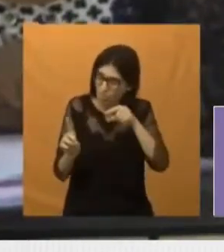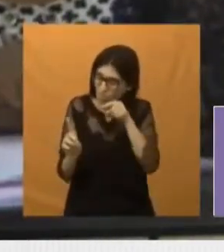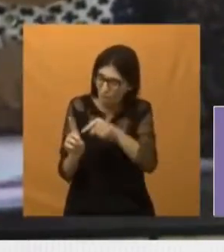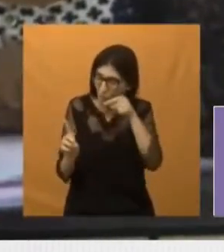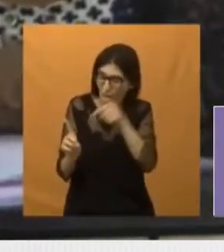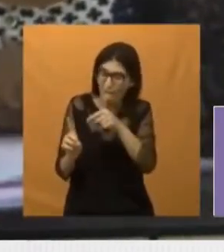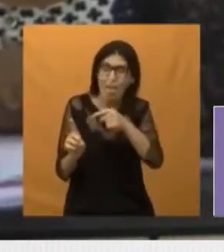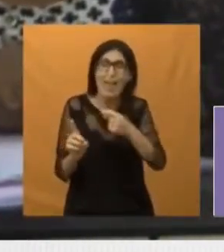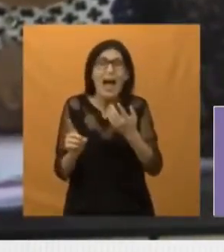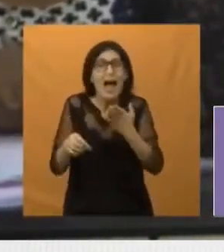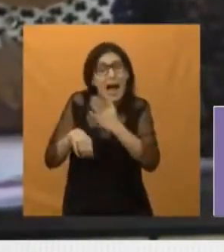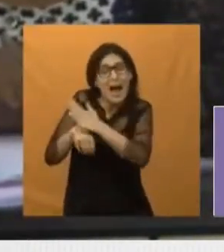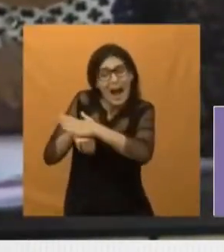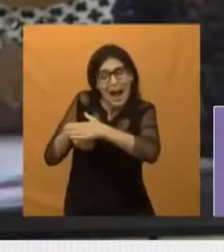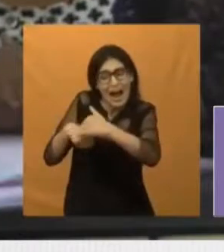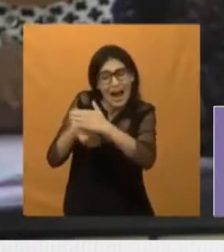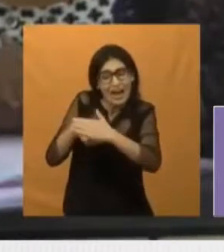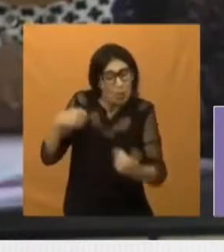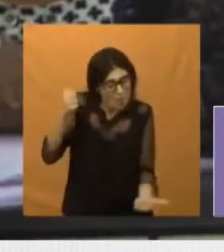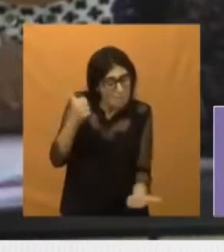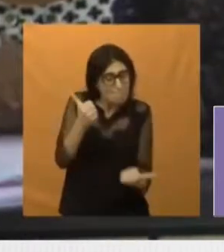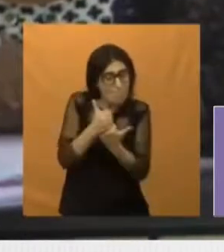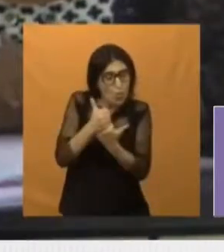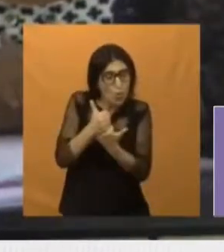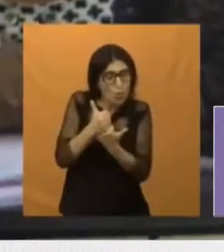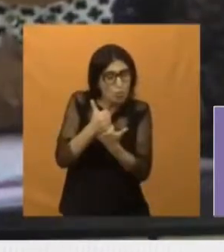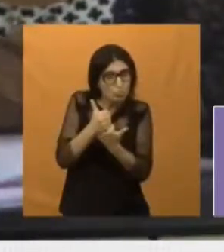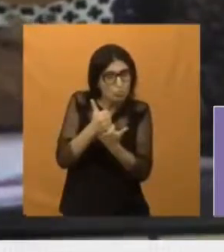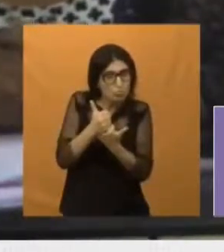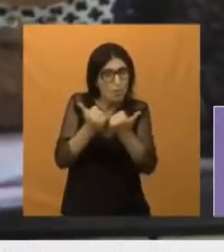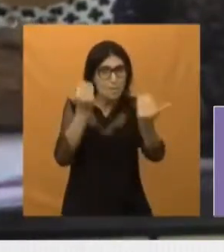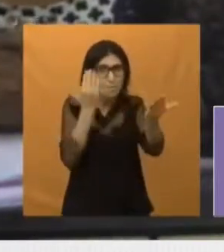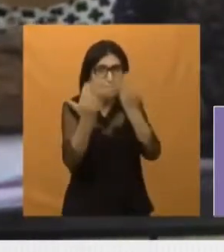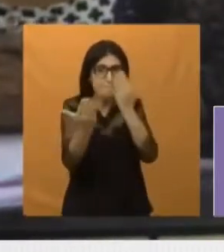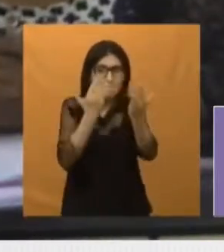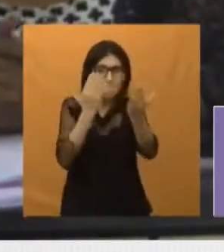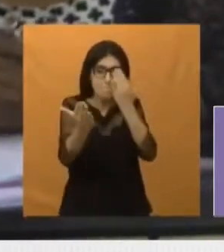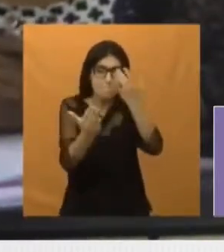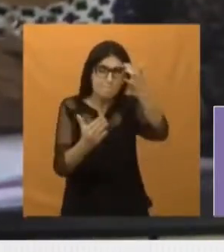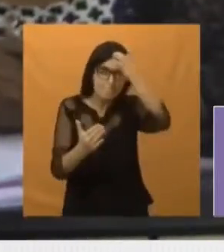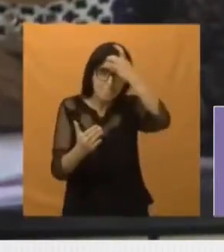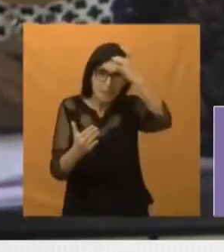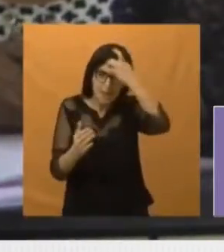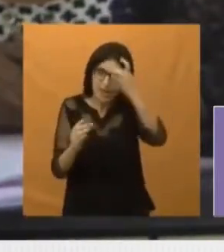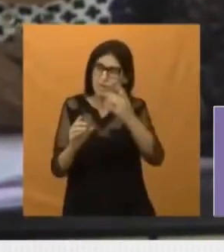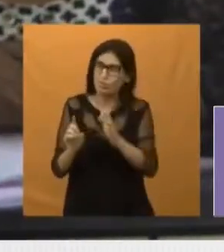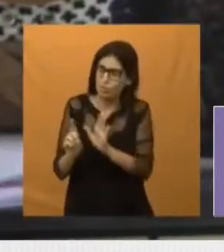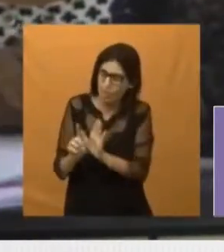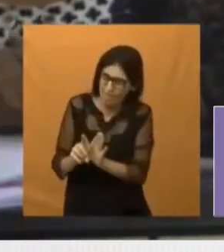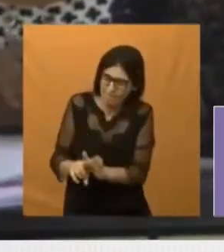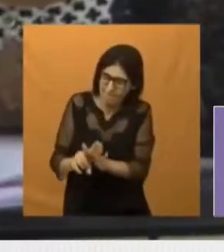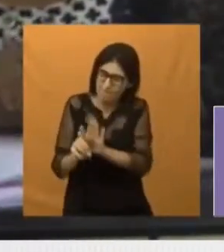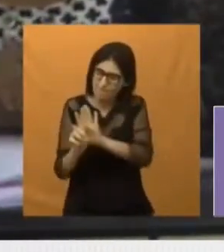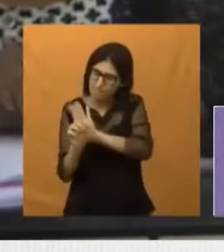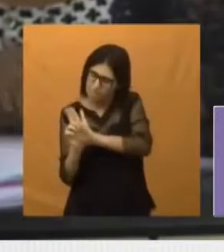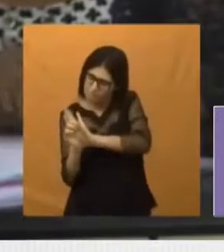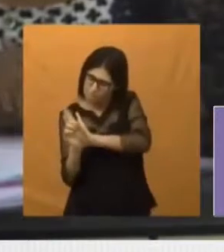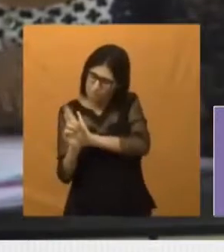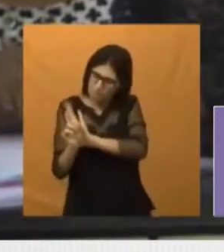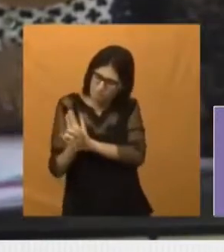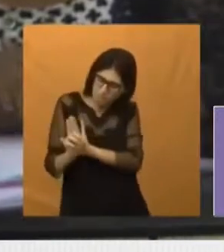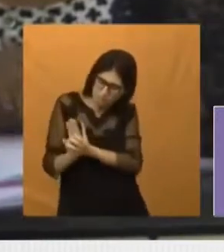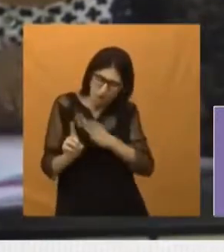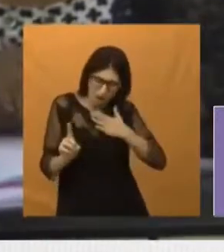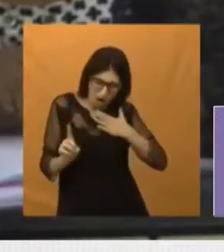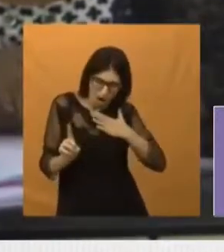alcançar todos os profissionais envolvidos, porque senão nós vamos ter uma legislação que não muda a consciência. O que